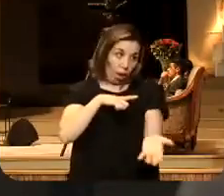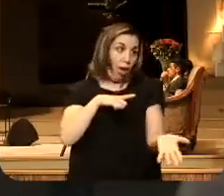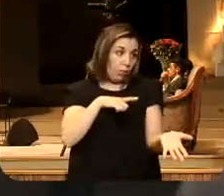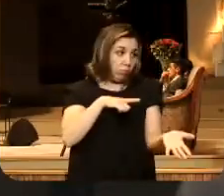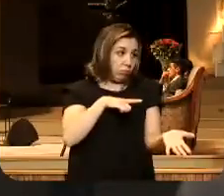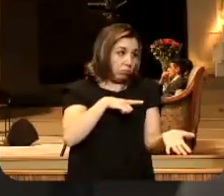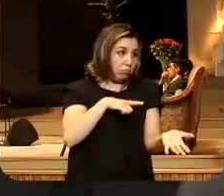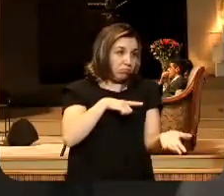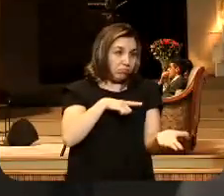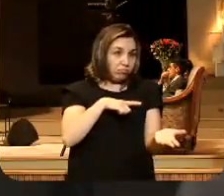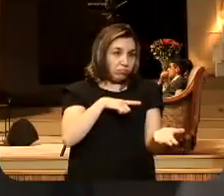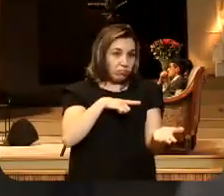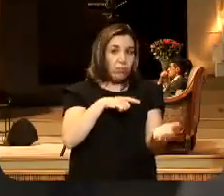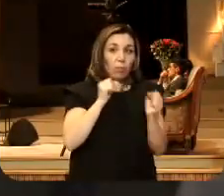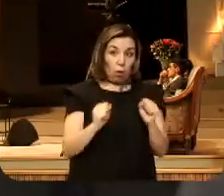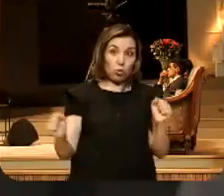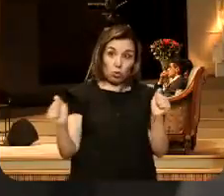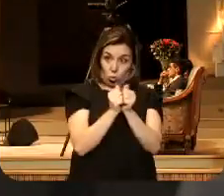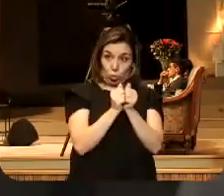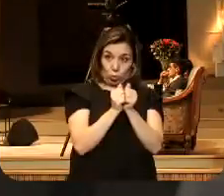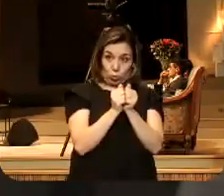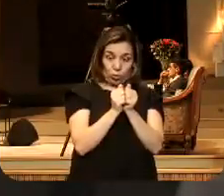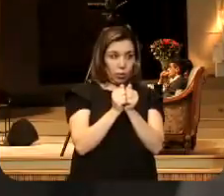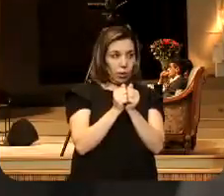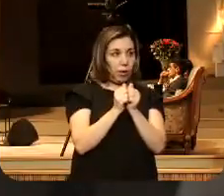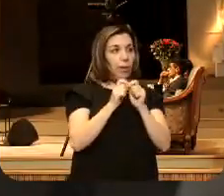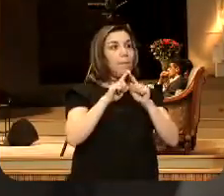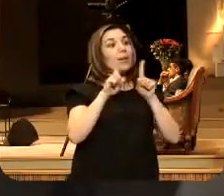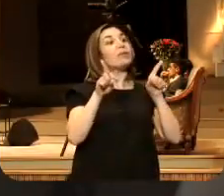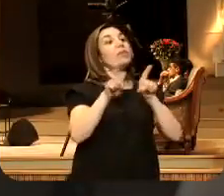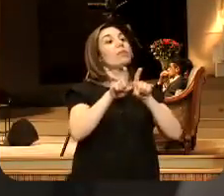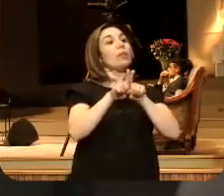engajada? É extraordinário.